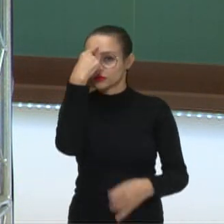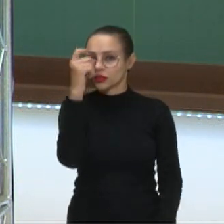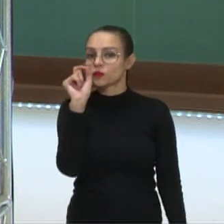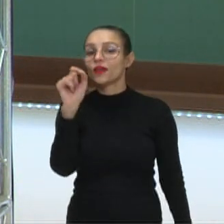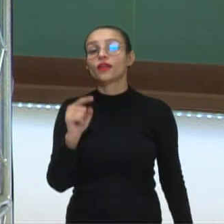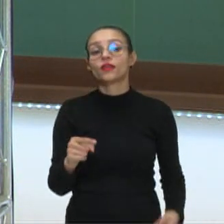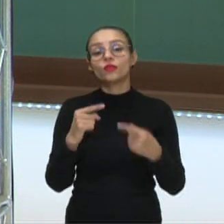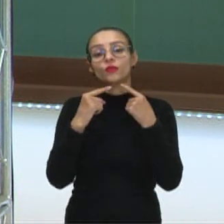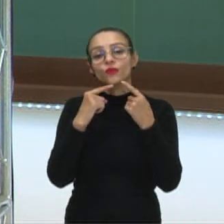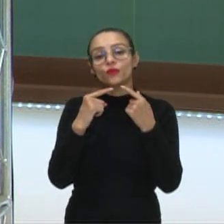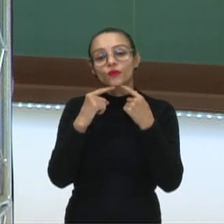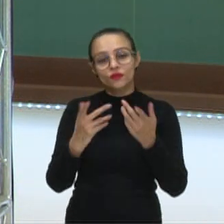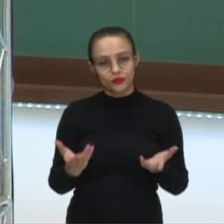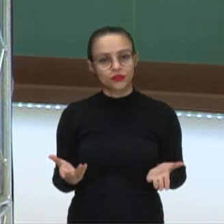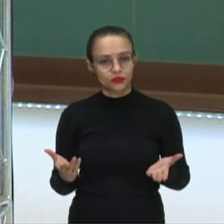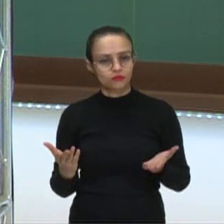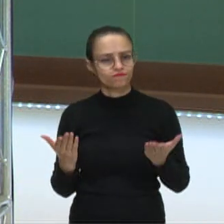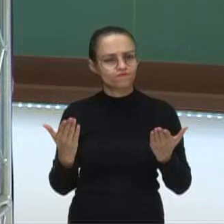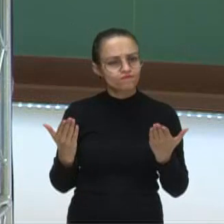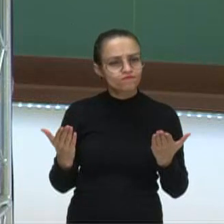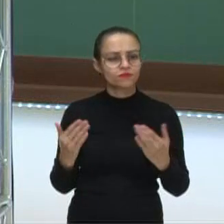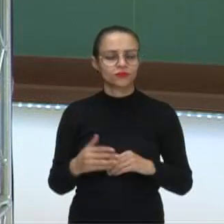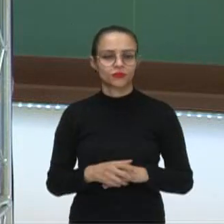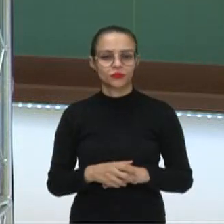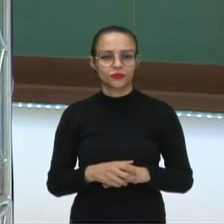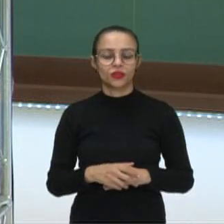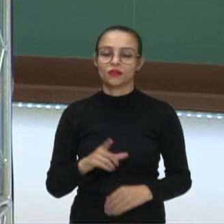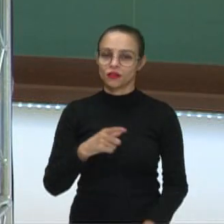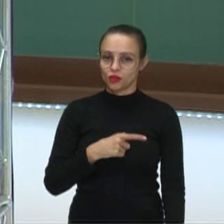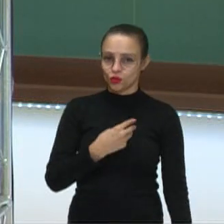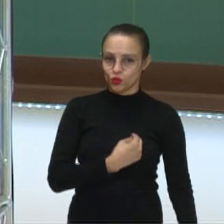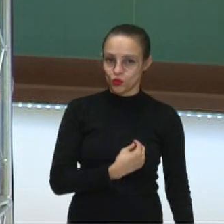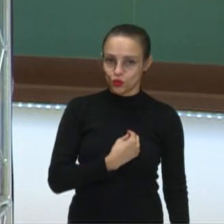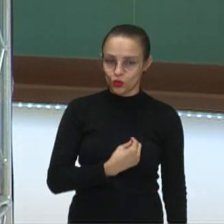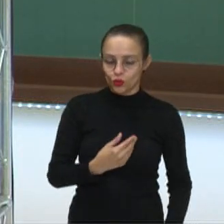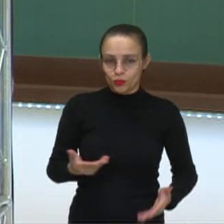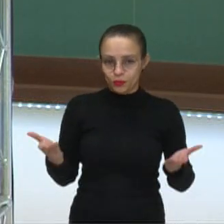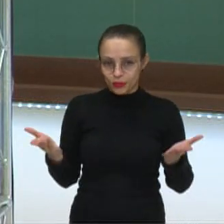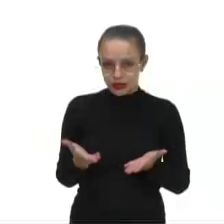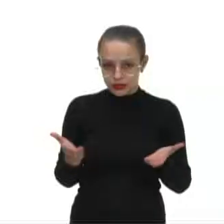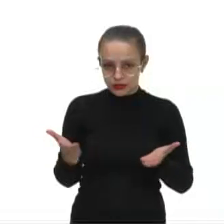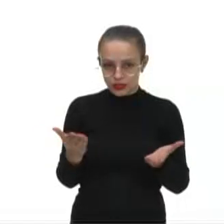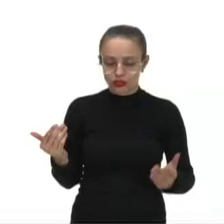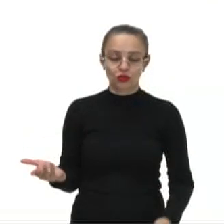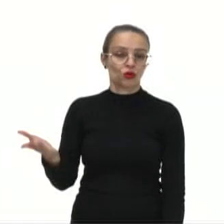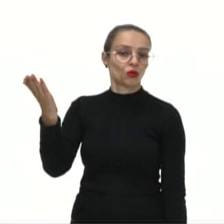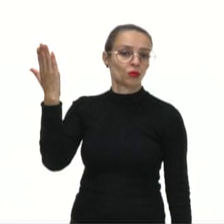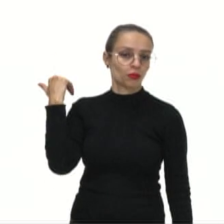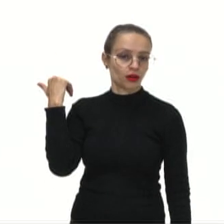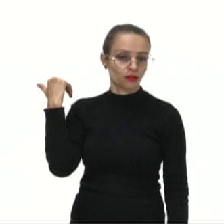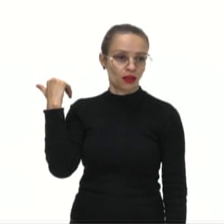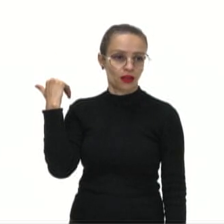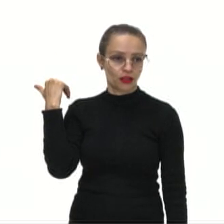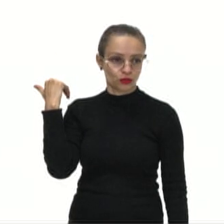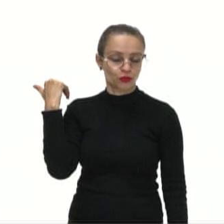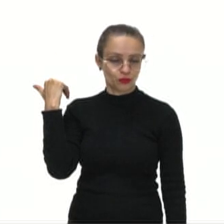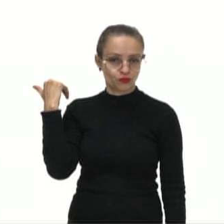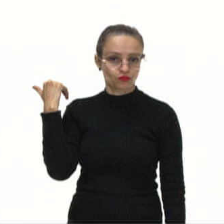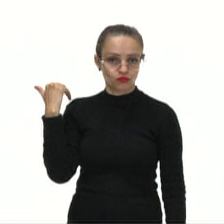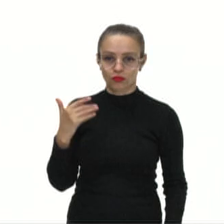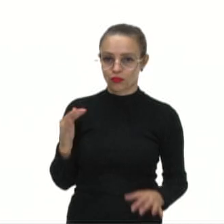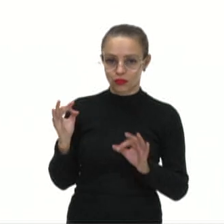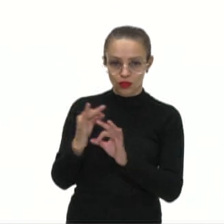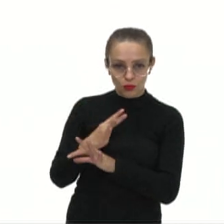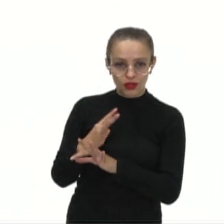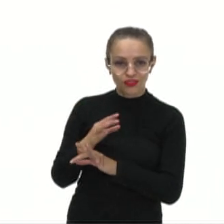Uma dúvida. Então, eu tenho o presente do subjuntivo, o pretérito imperfeito, que é esse aqui, se eu calçasse,